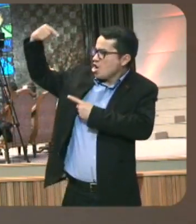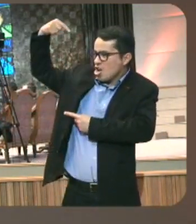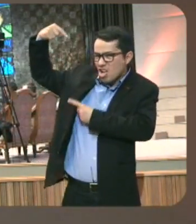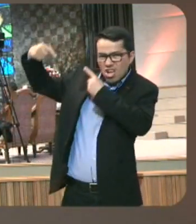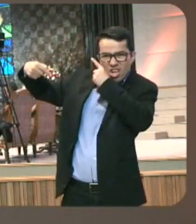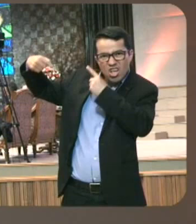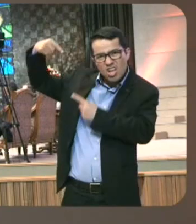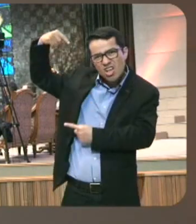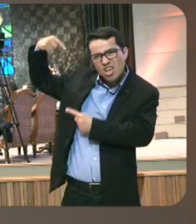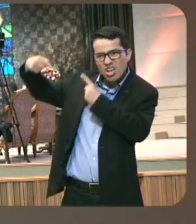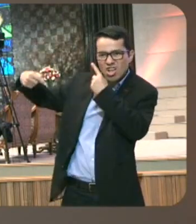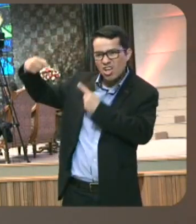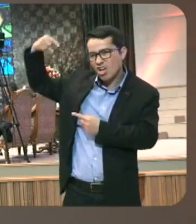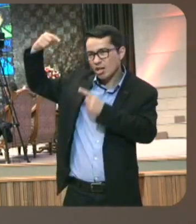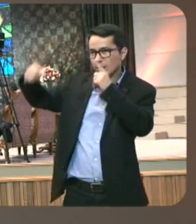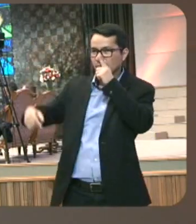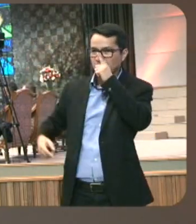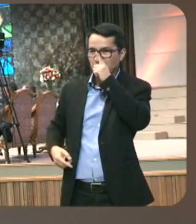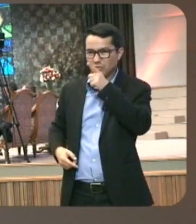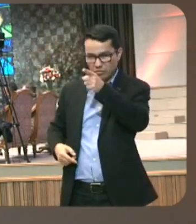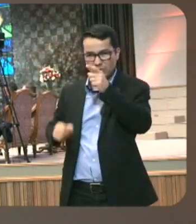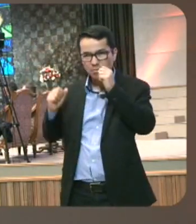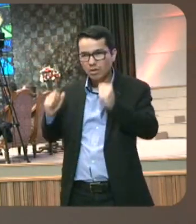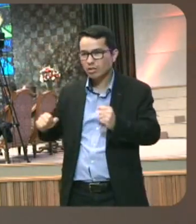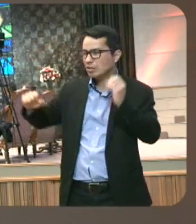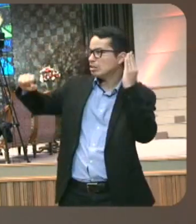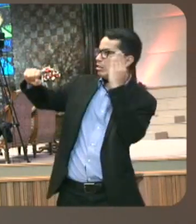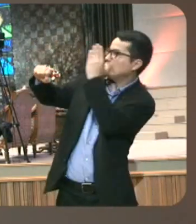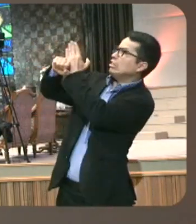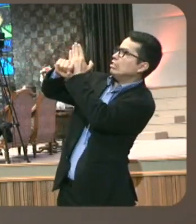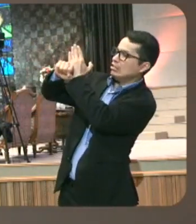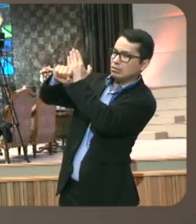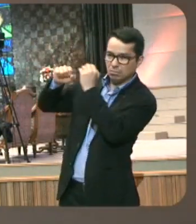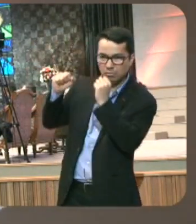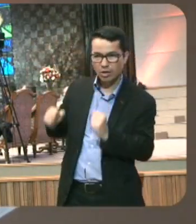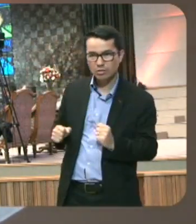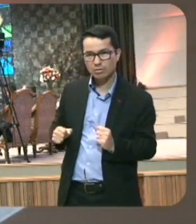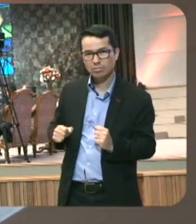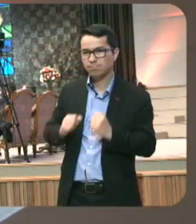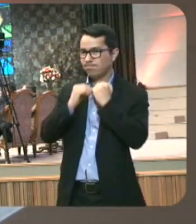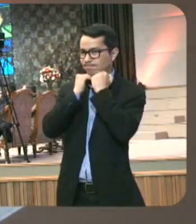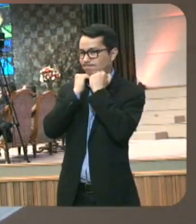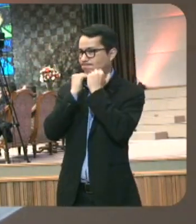Deus. E quem pode lutar com Deus e ser vencedor?